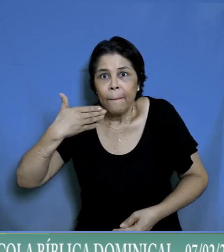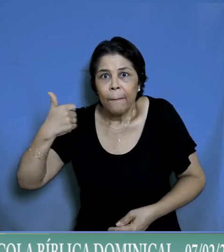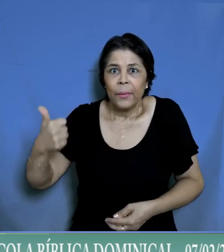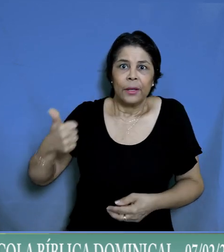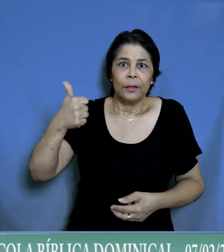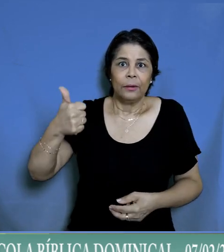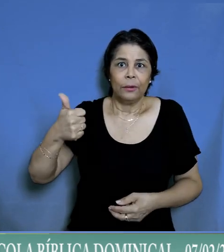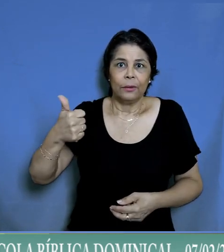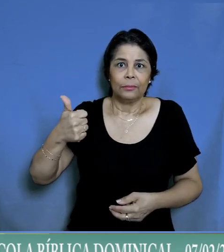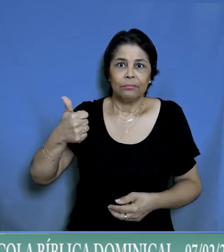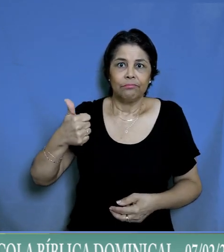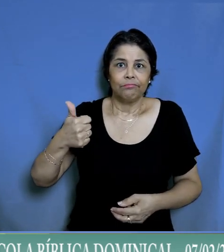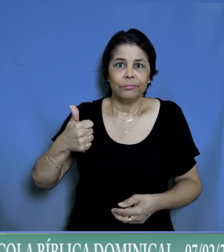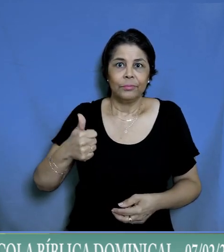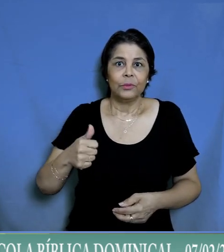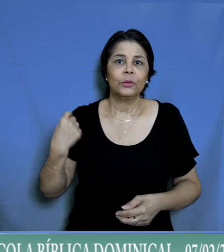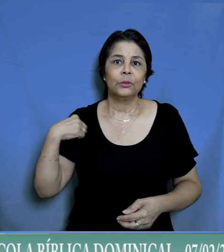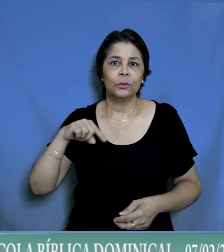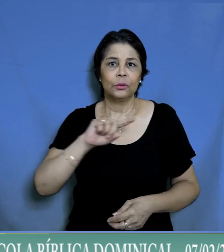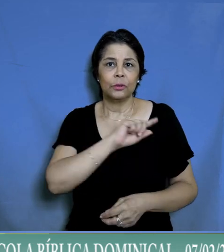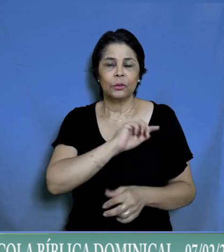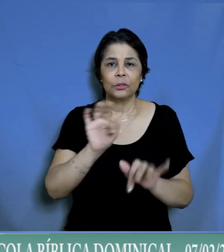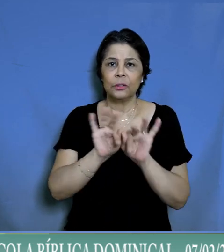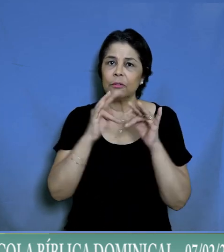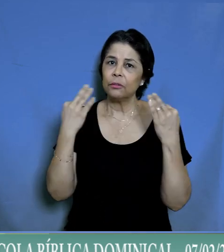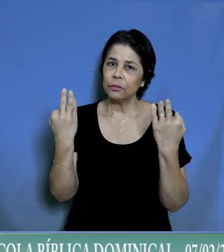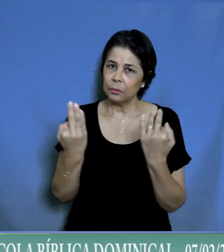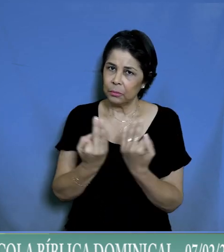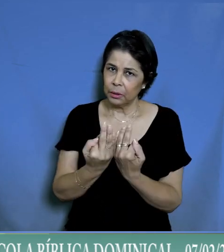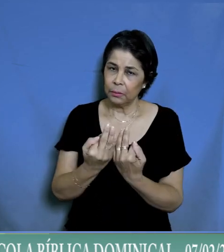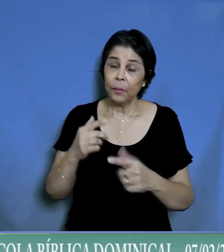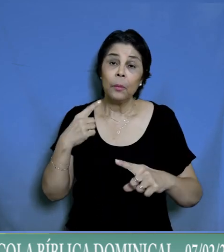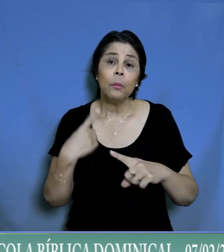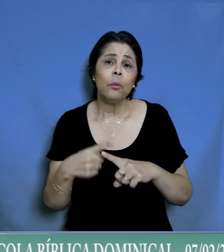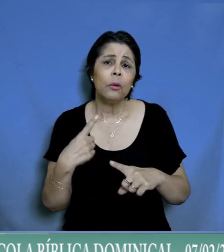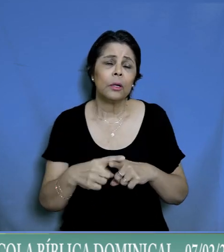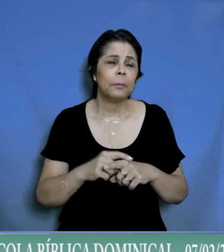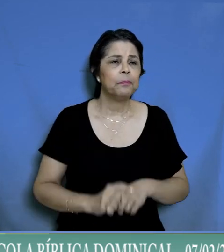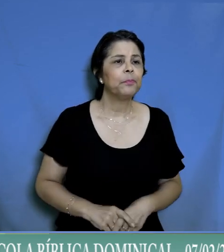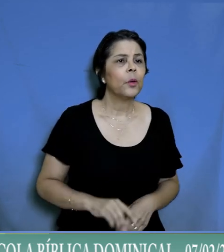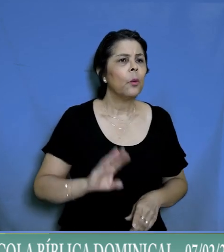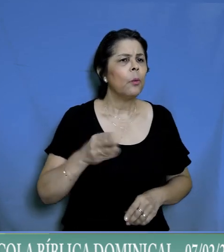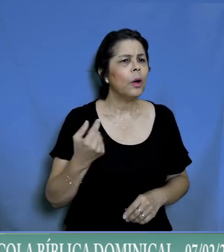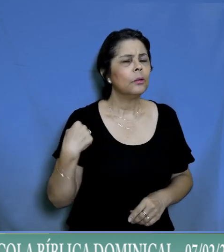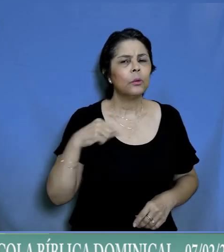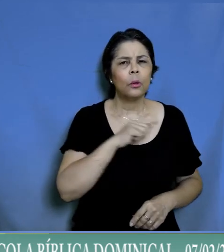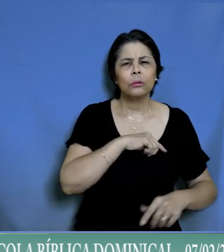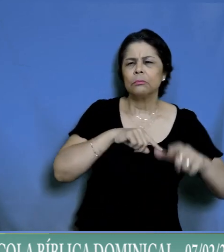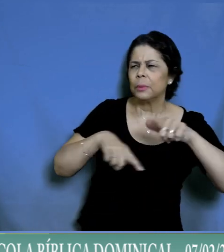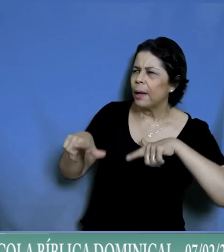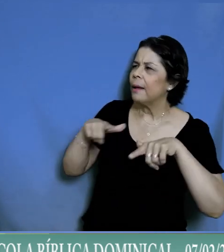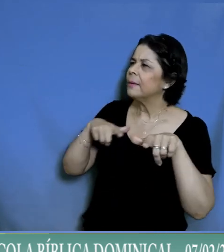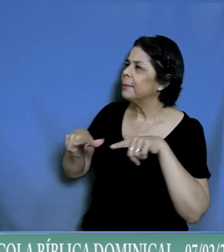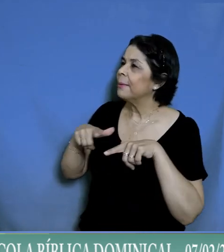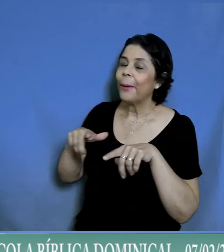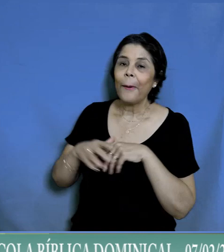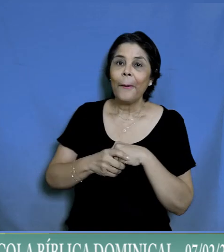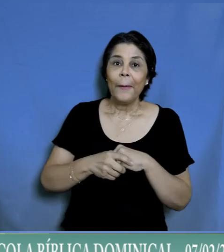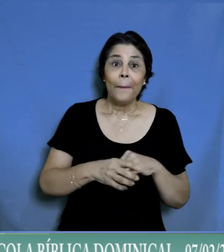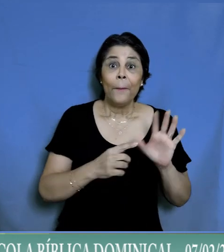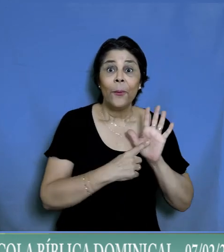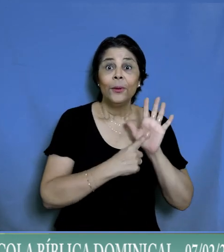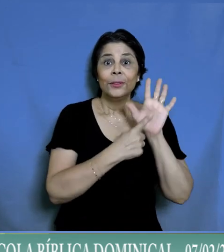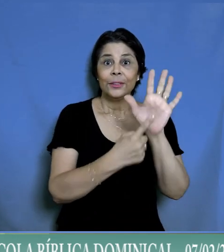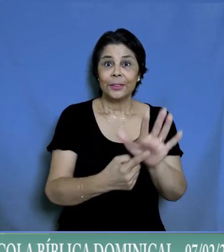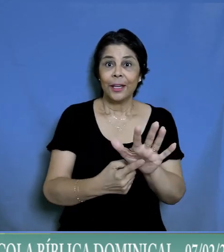resiste um empresário desse, um patrão desse? Ele só vai ter empregados bons. Olha que você cria um